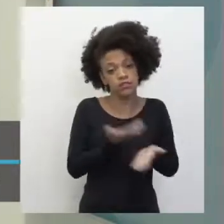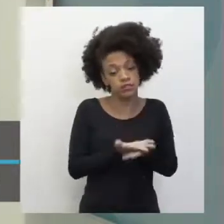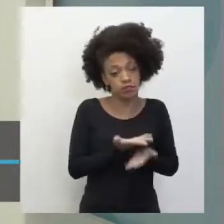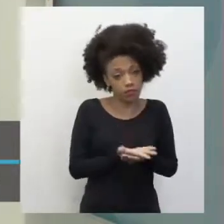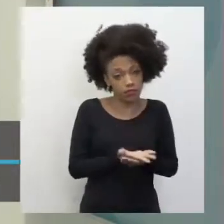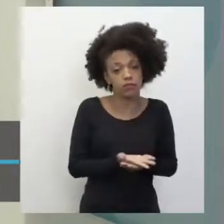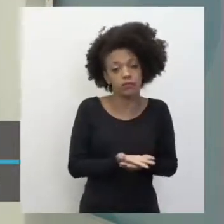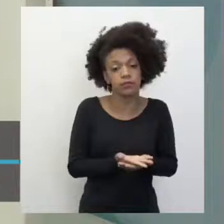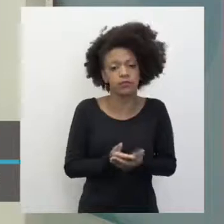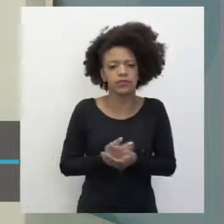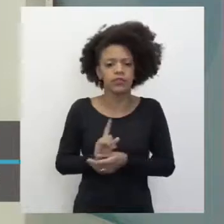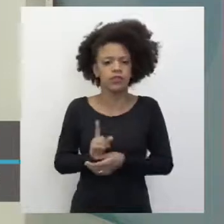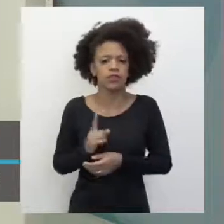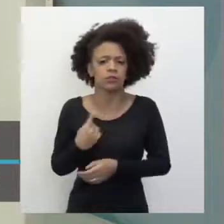Né? Não para a gente tentar